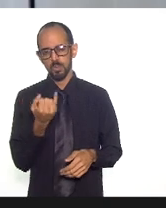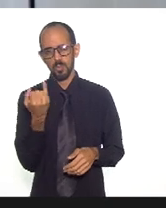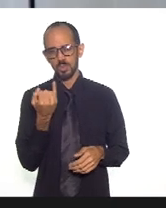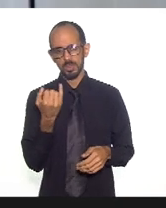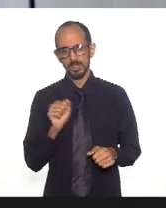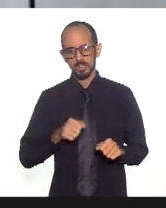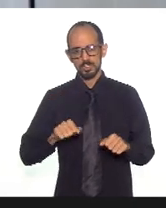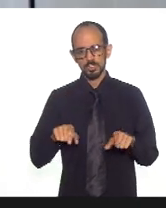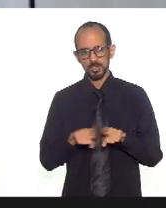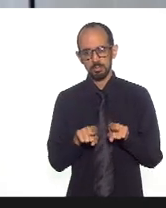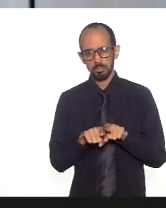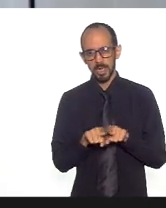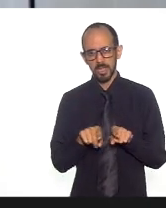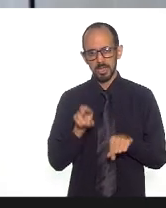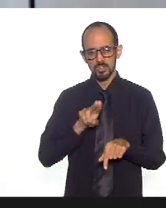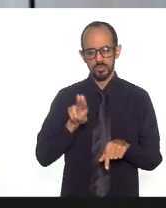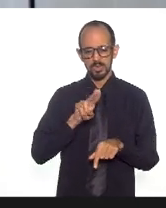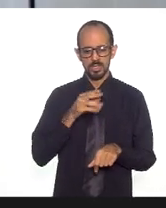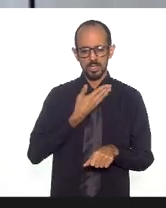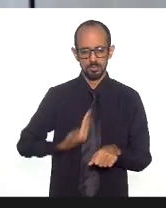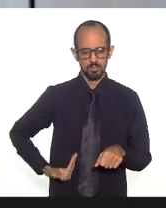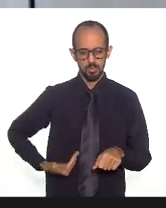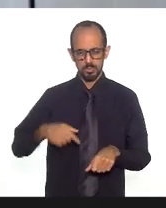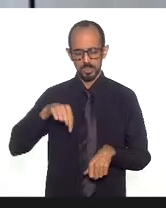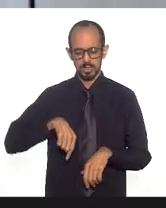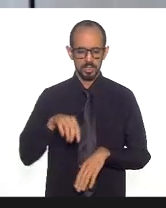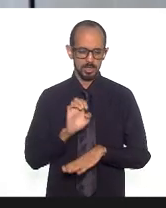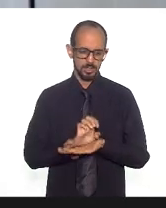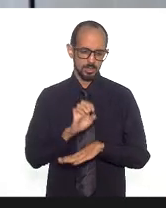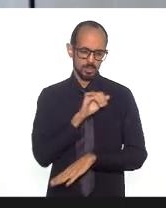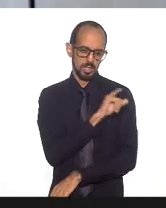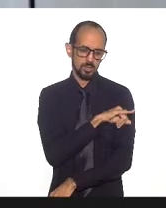universidades públicas, aqui no Rio de Janeiro. Então, muito obrigado